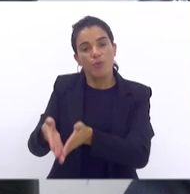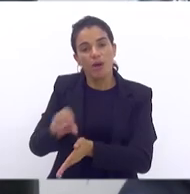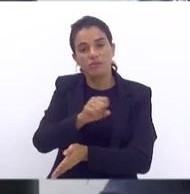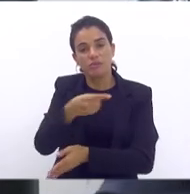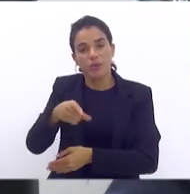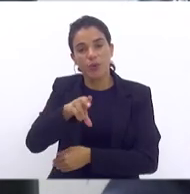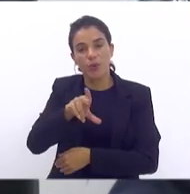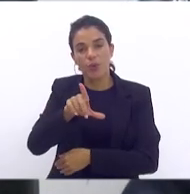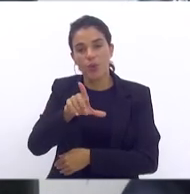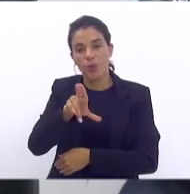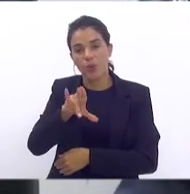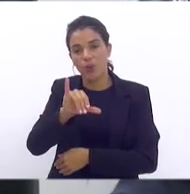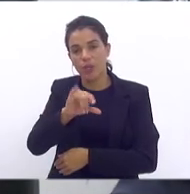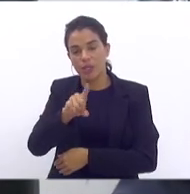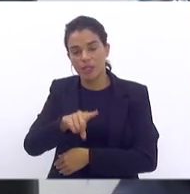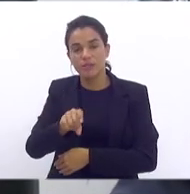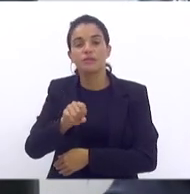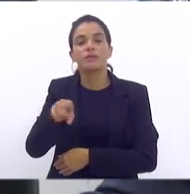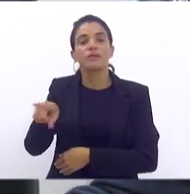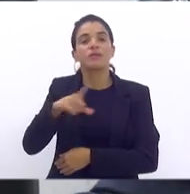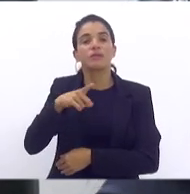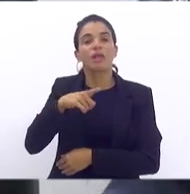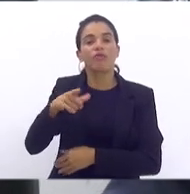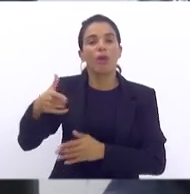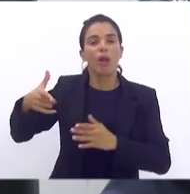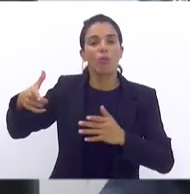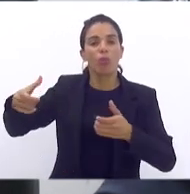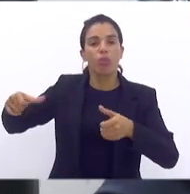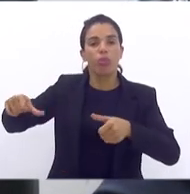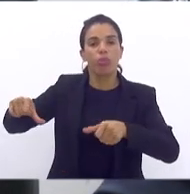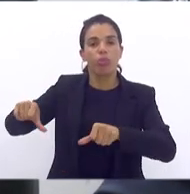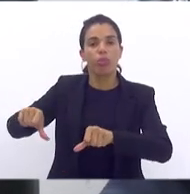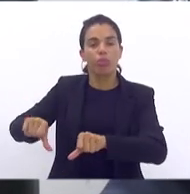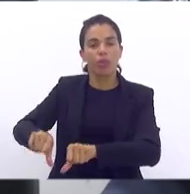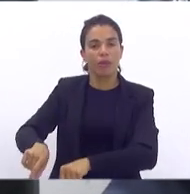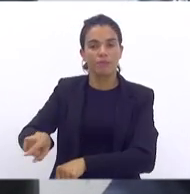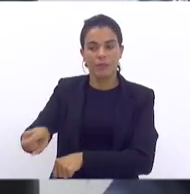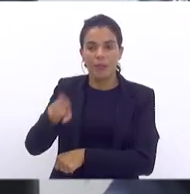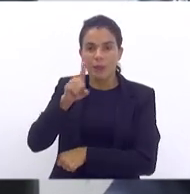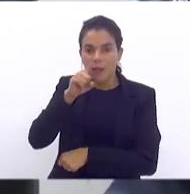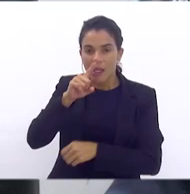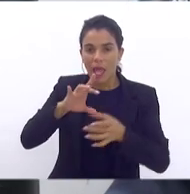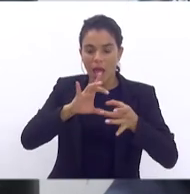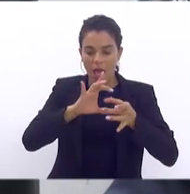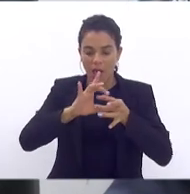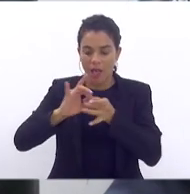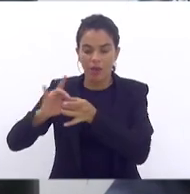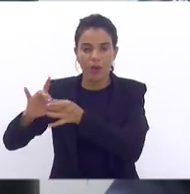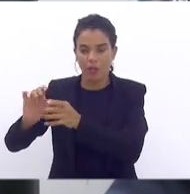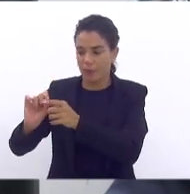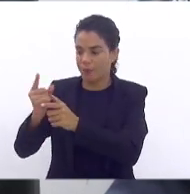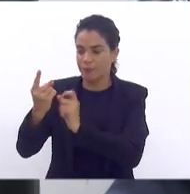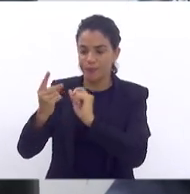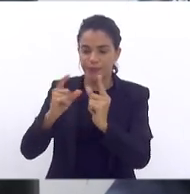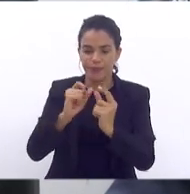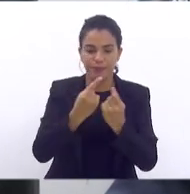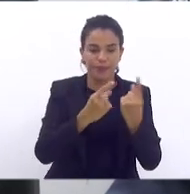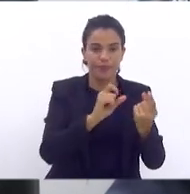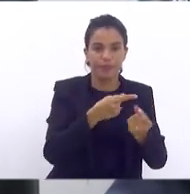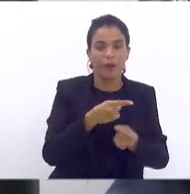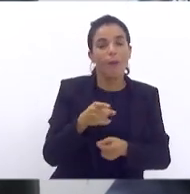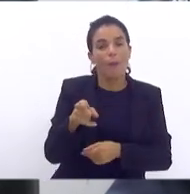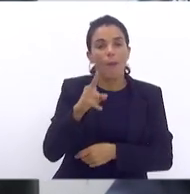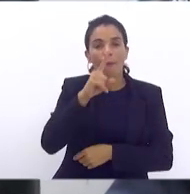aditamento adiantado estágio de deterioração e que corrente da âncora estava danificada, podendo deixar a embarcação à